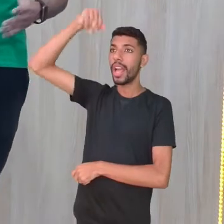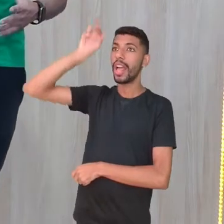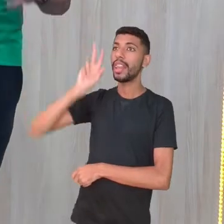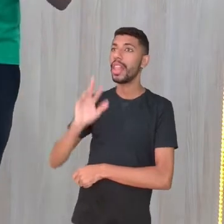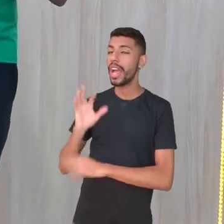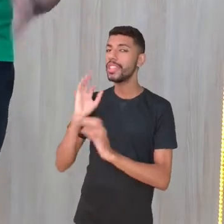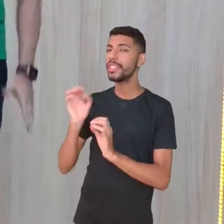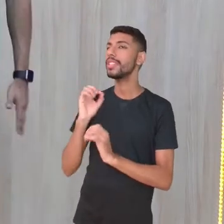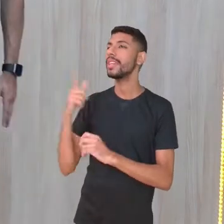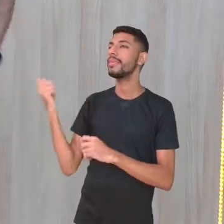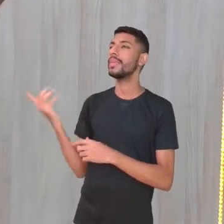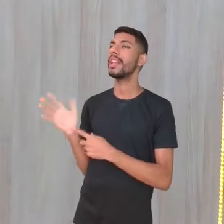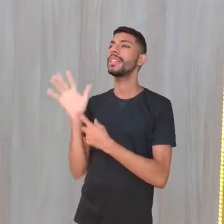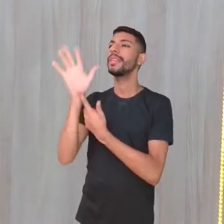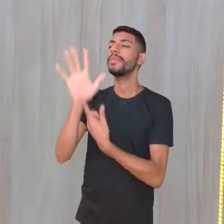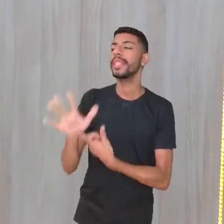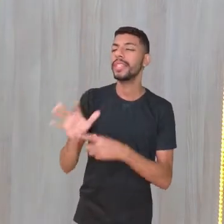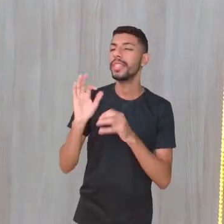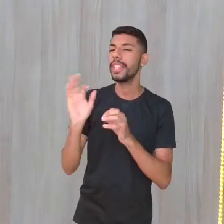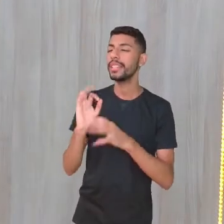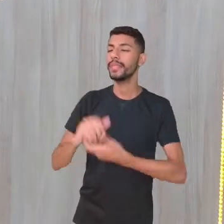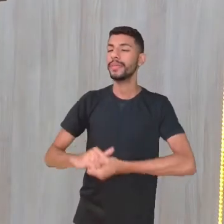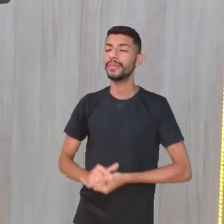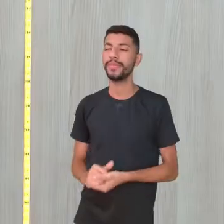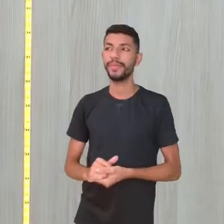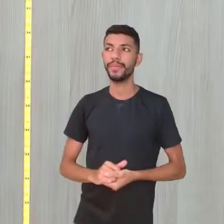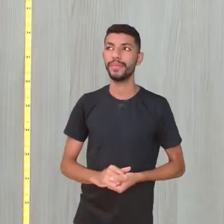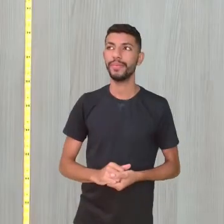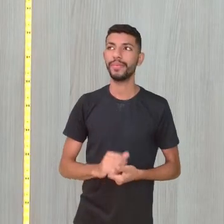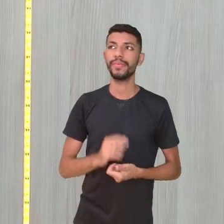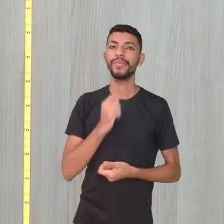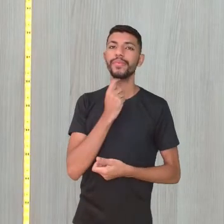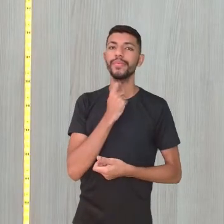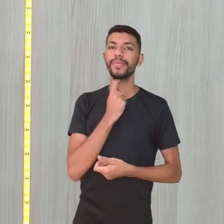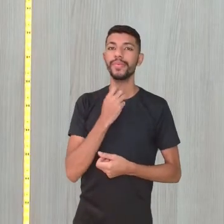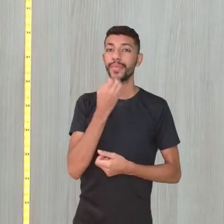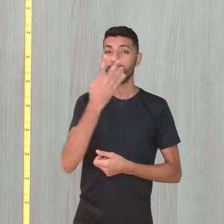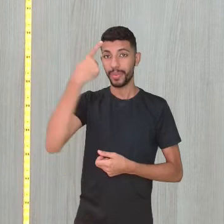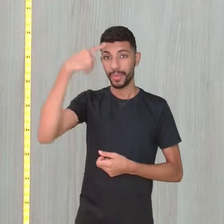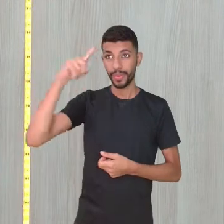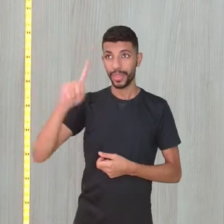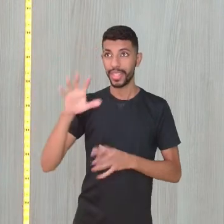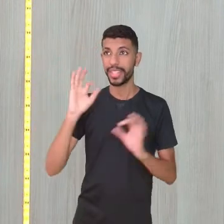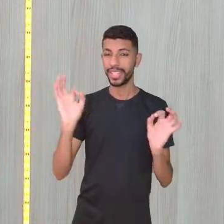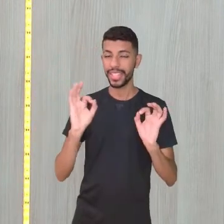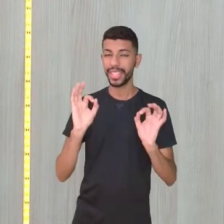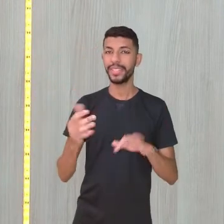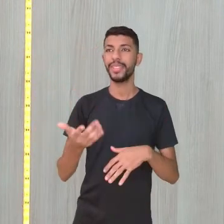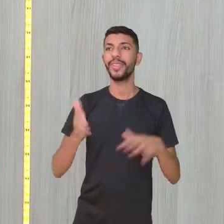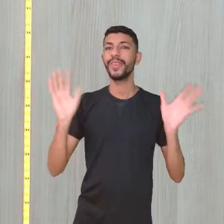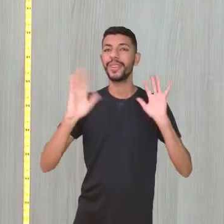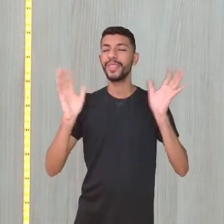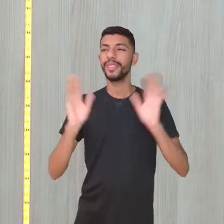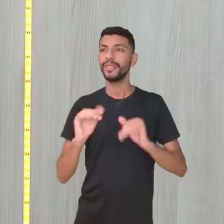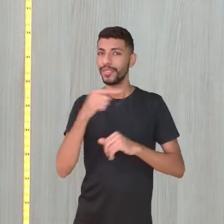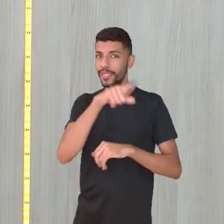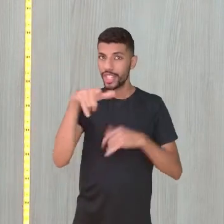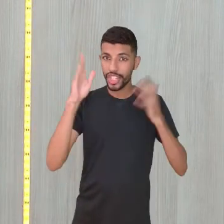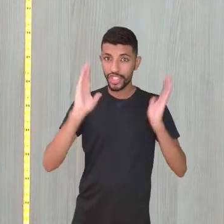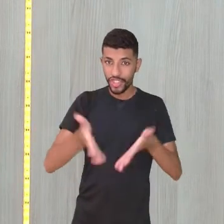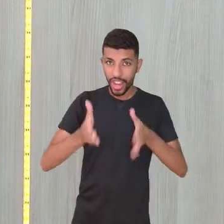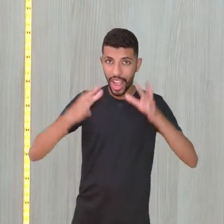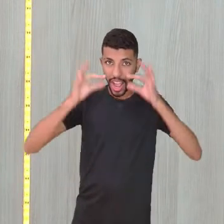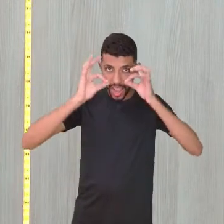boas-vindas aí e dar o bom dia para vocês. Bom dia, gente. E aí? Já estão acordados